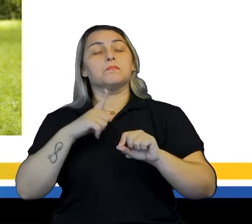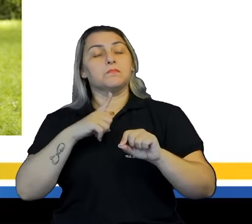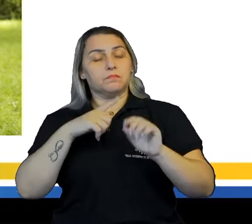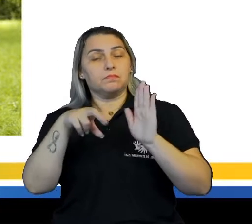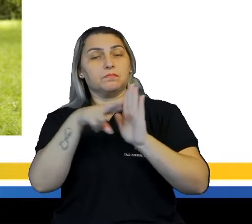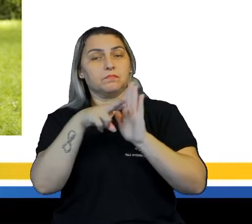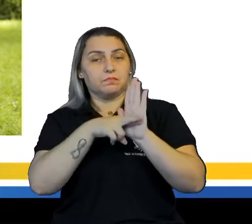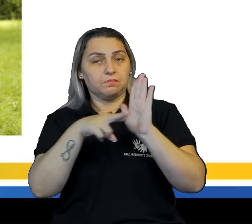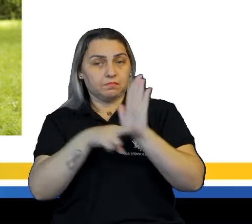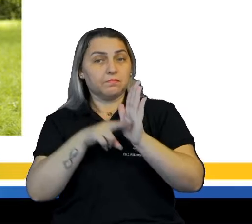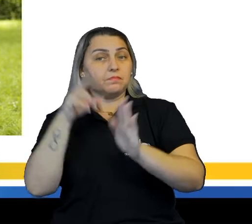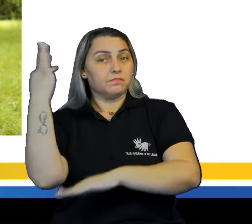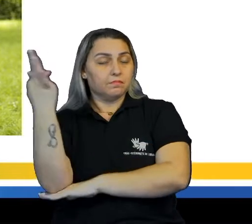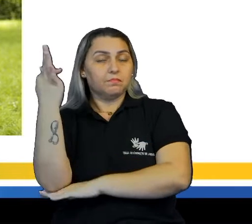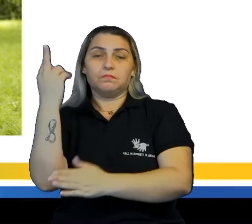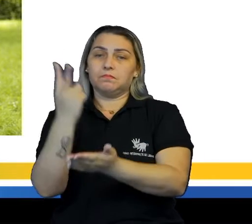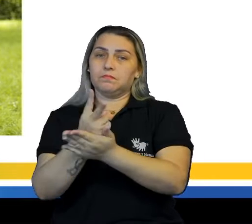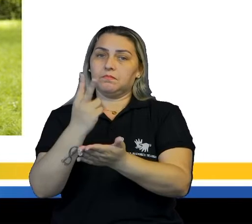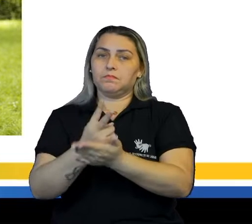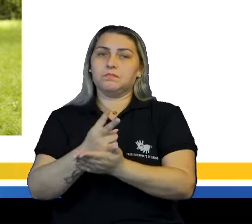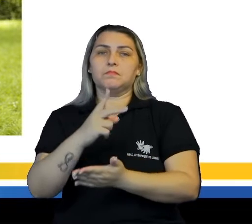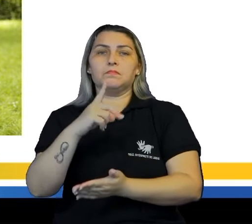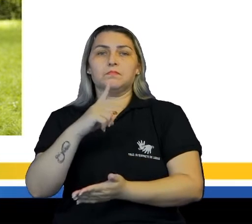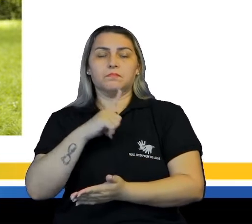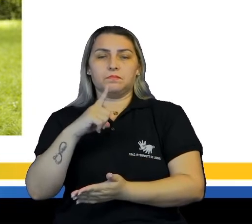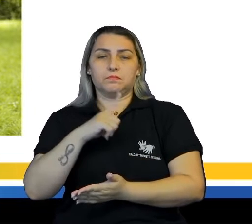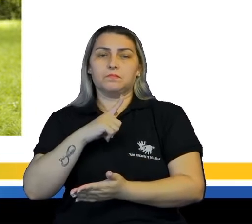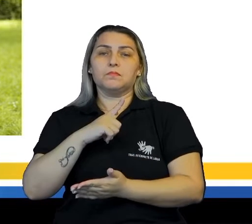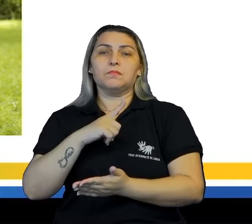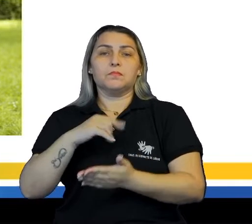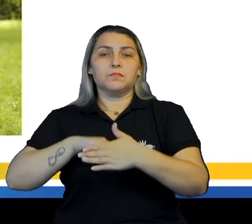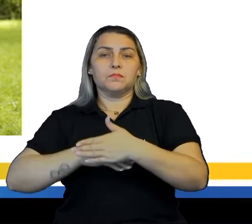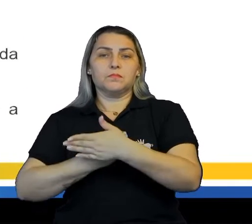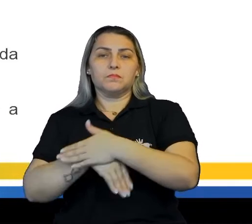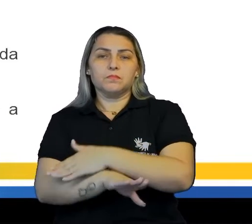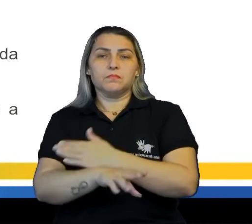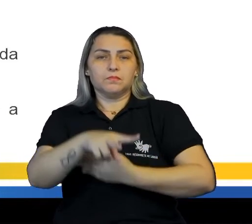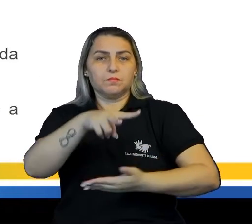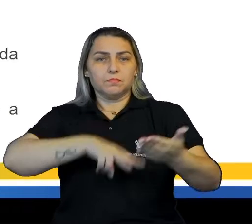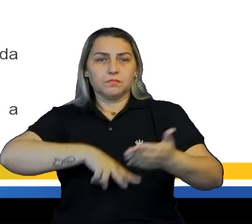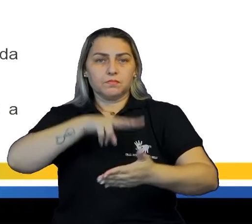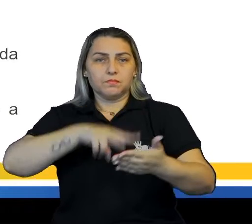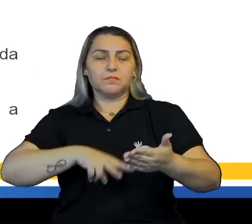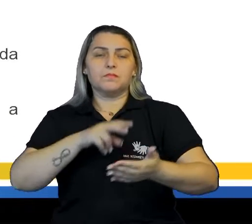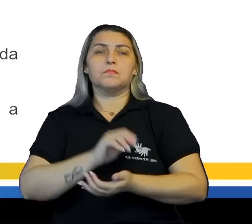regras gramaticais e sempre possuir o hábito da leitura.